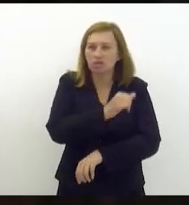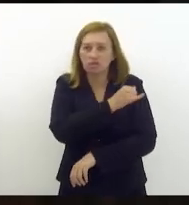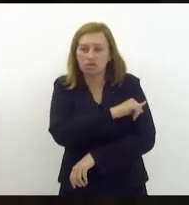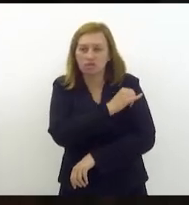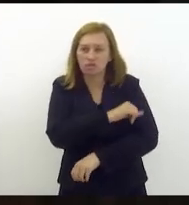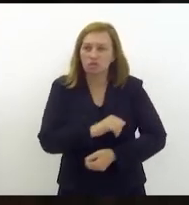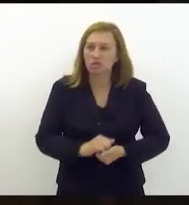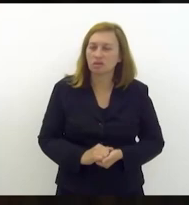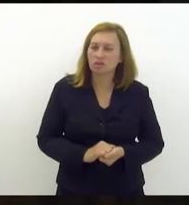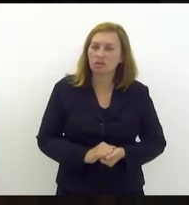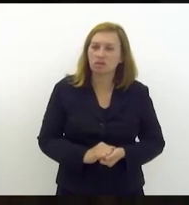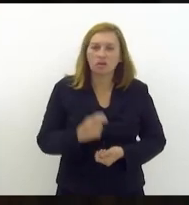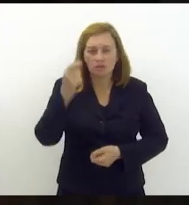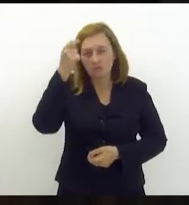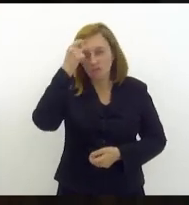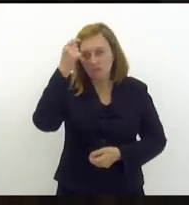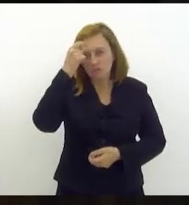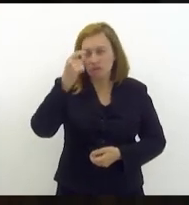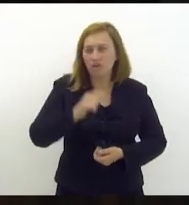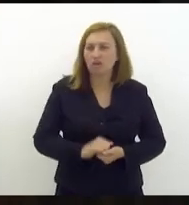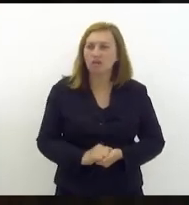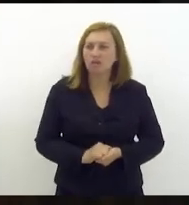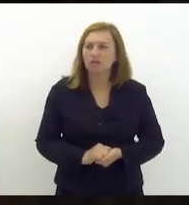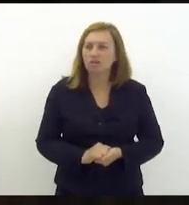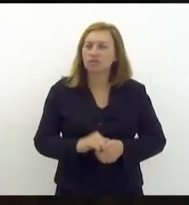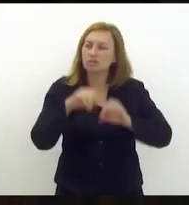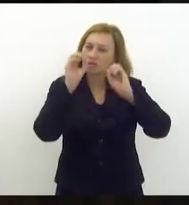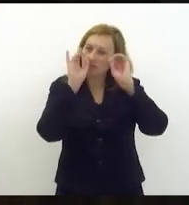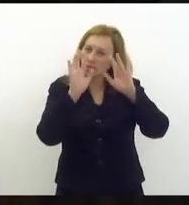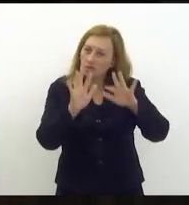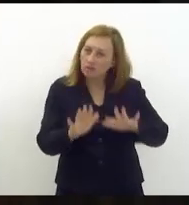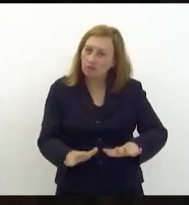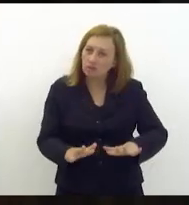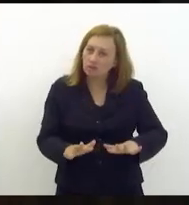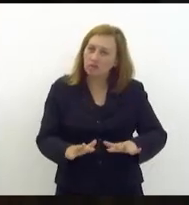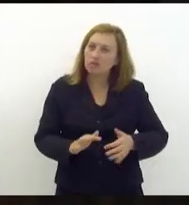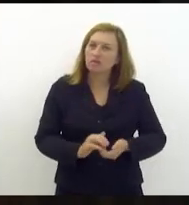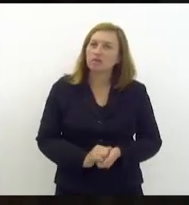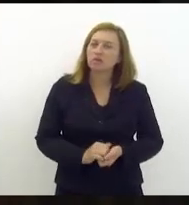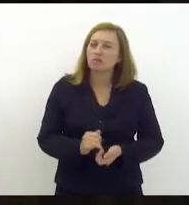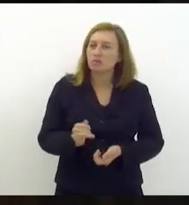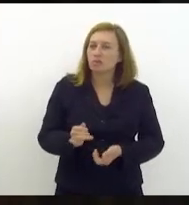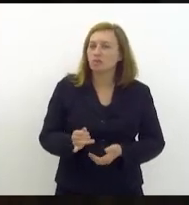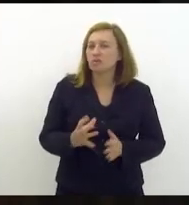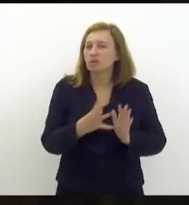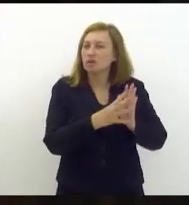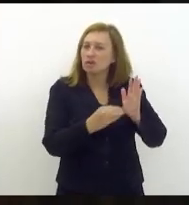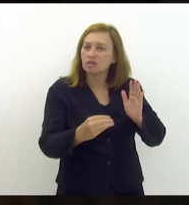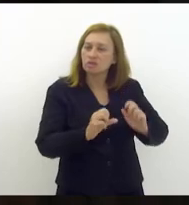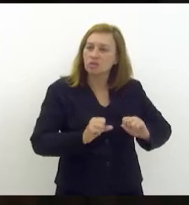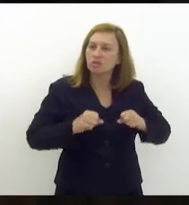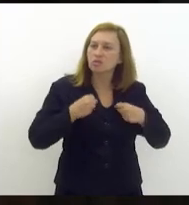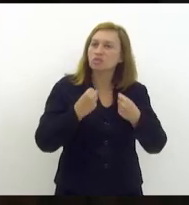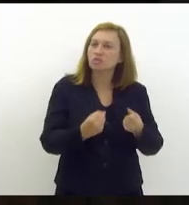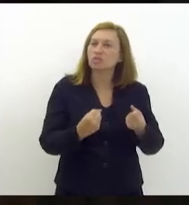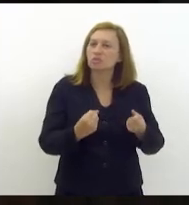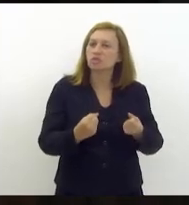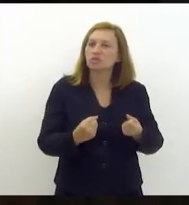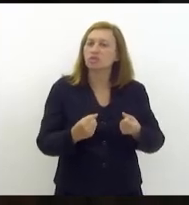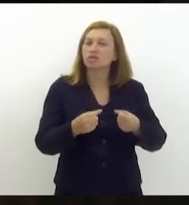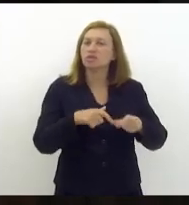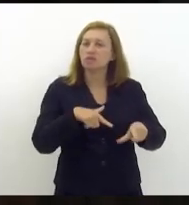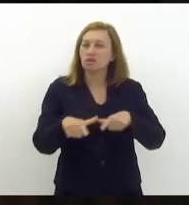que sua memória seja uma benção e um exemplo de dedicação ao serviço